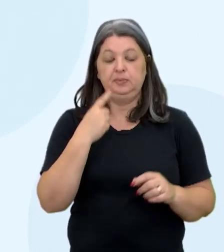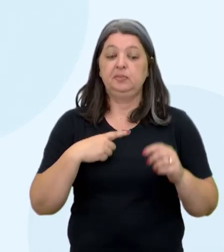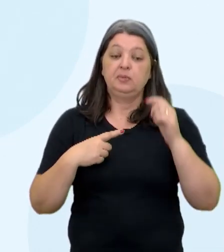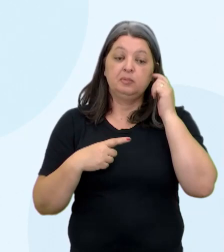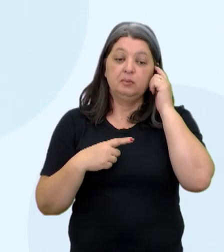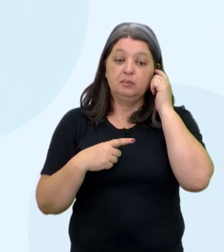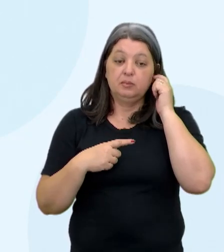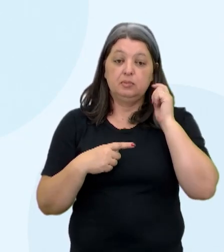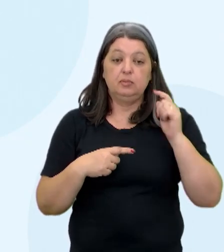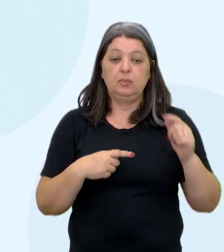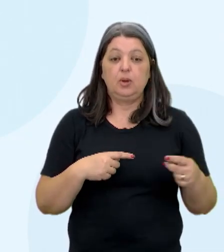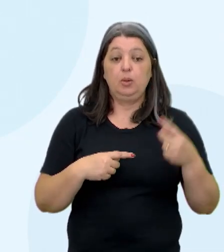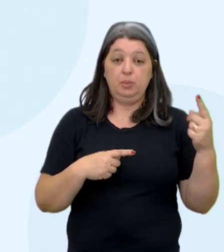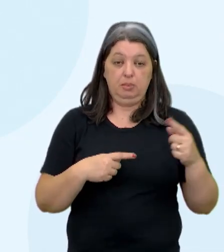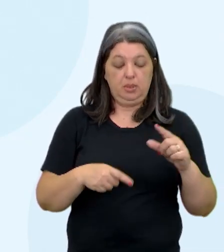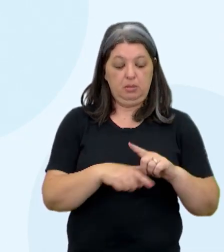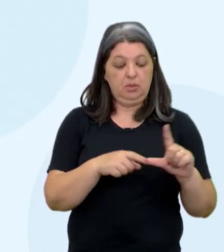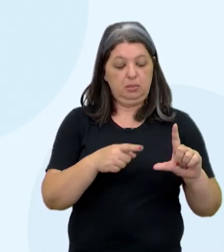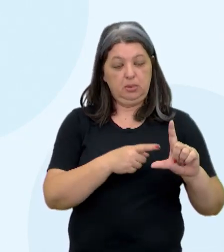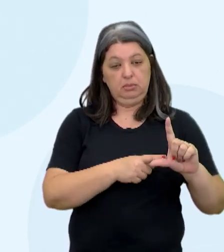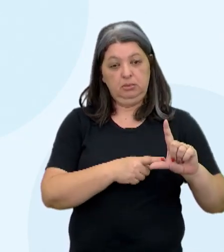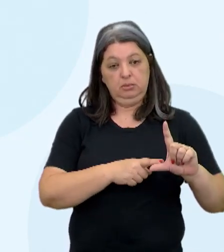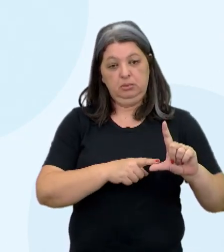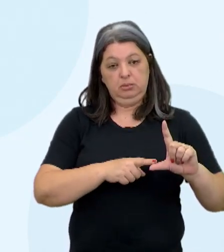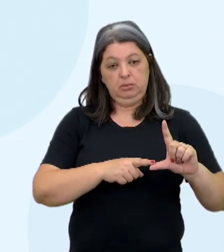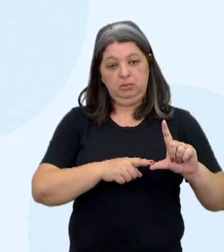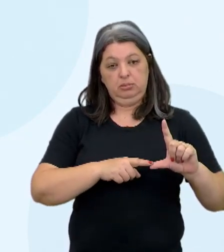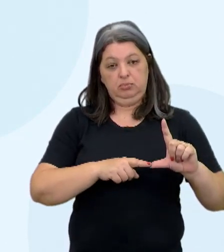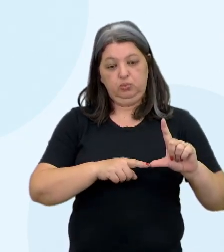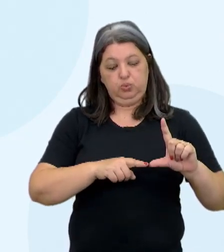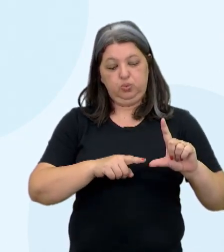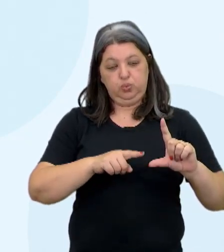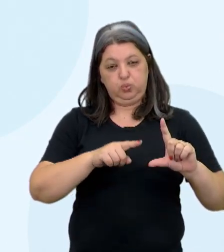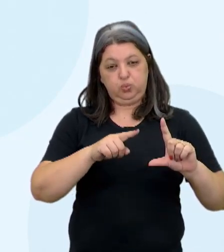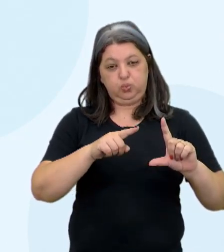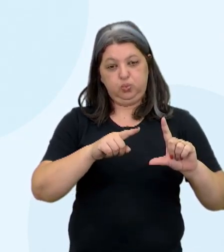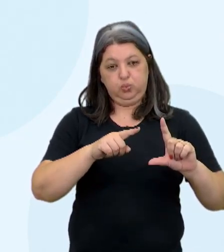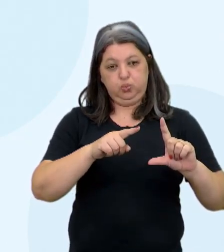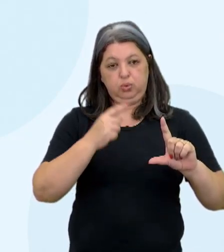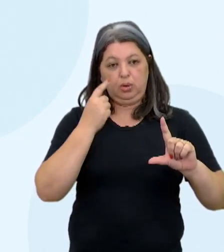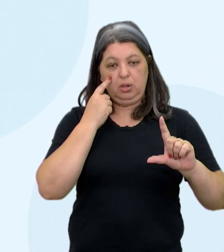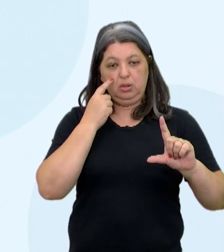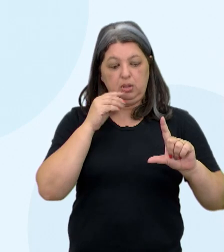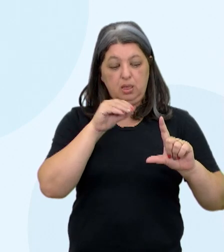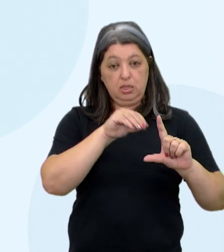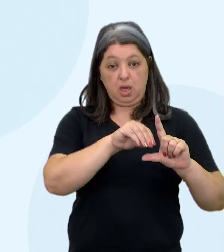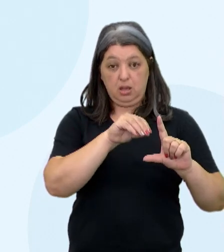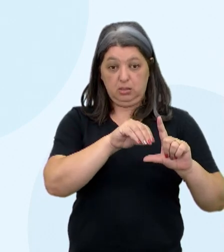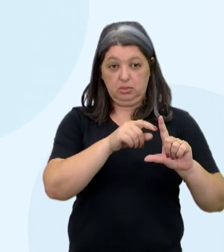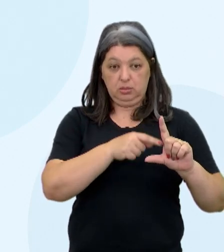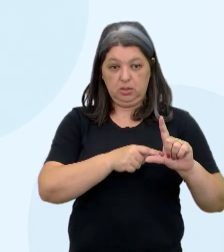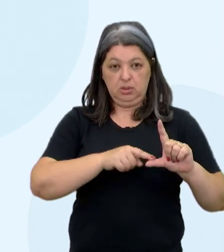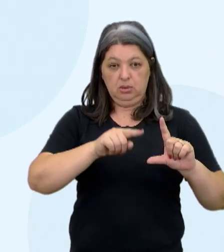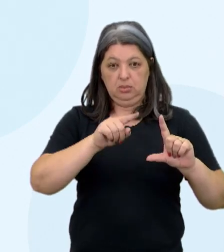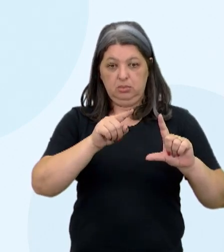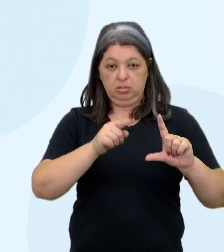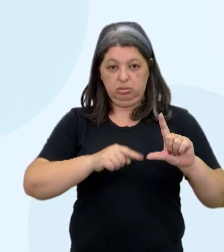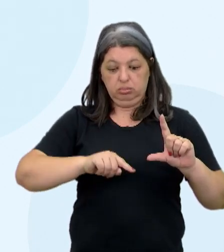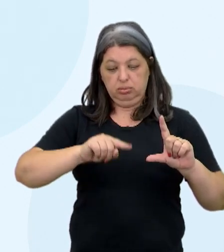lá o primeiro pedaço que subiu, e essa subidinha vai ter que estar concentrada aqui, ó, aqui dentro. Então, ela vai ter que subir,